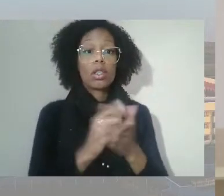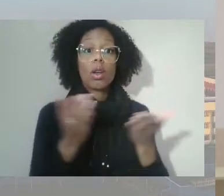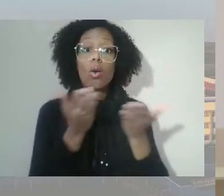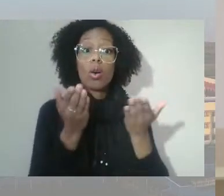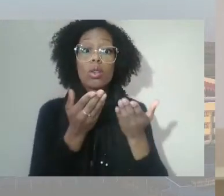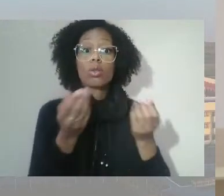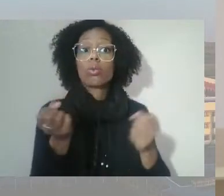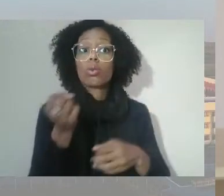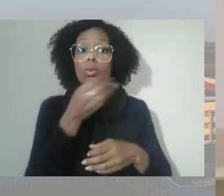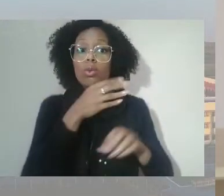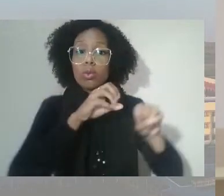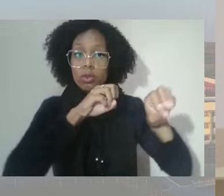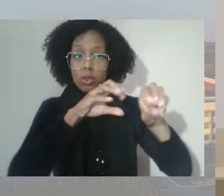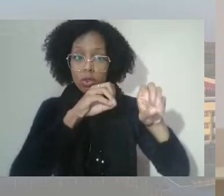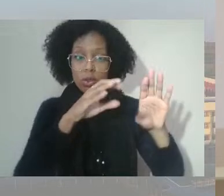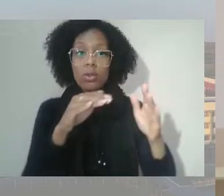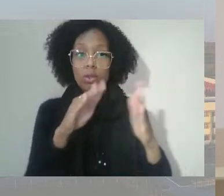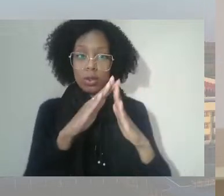médio.